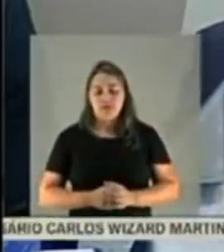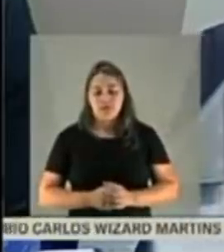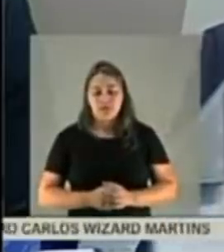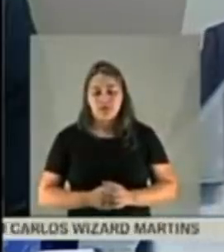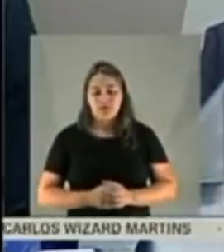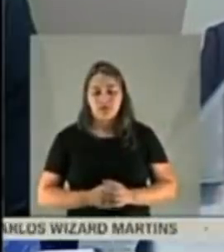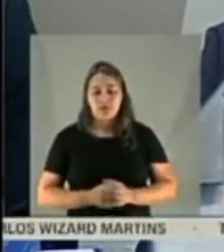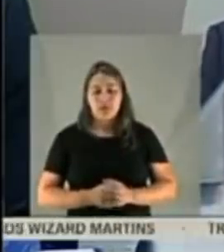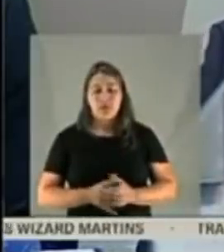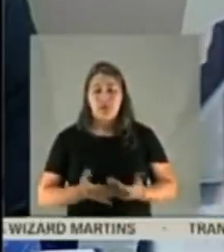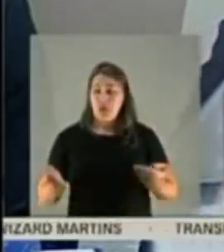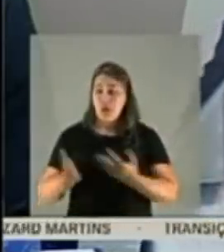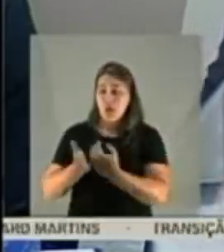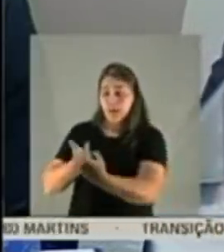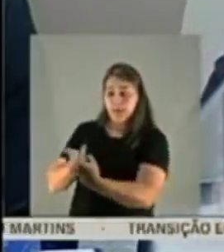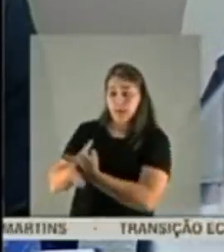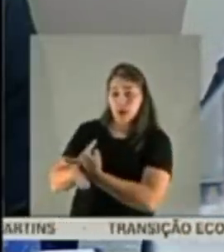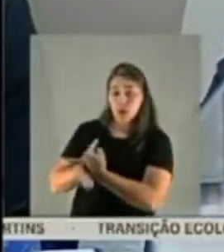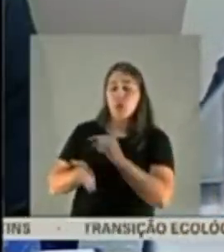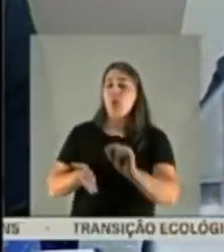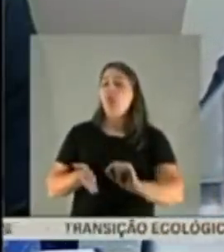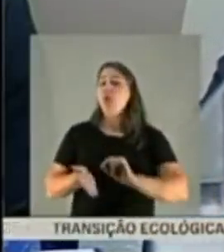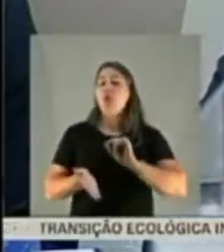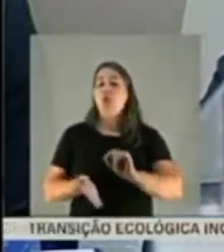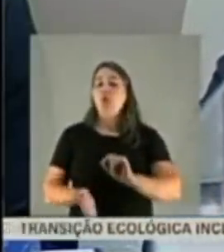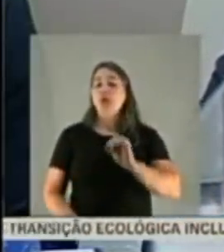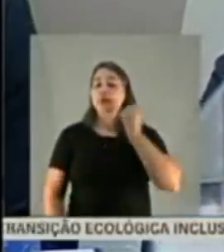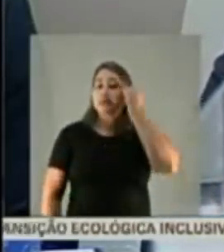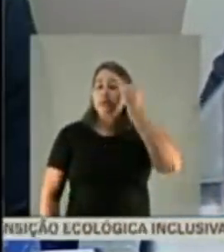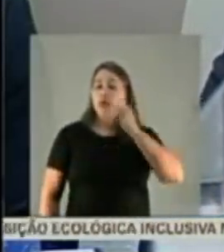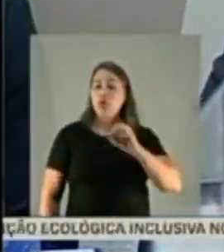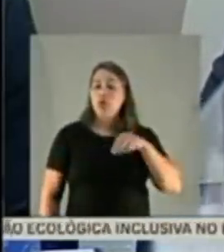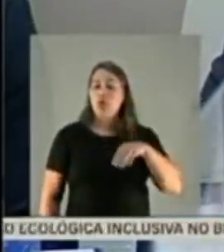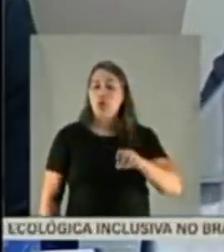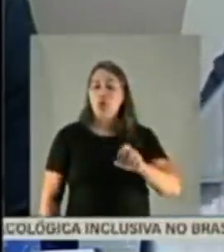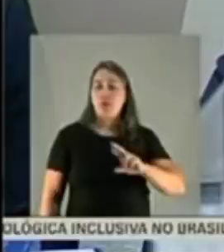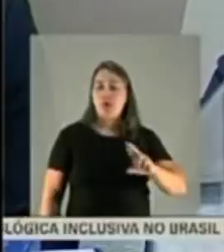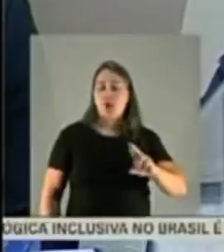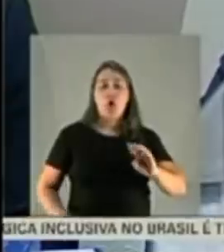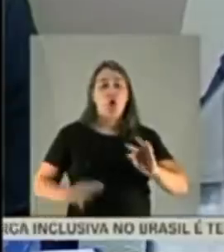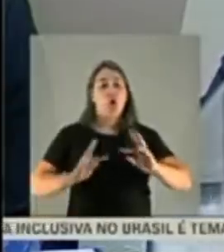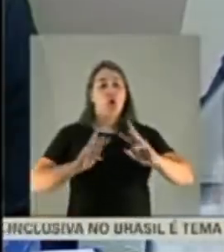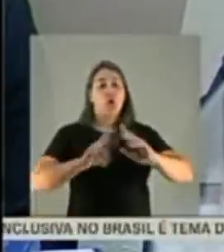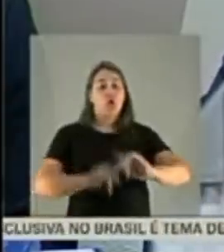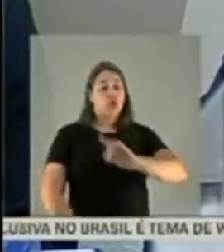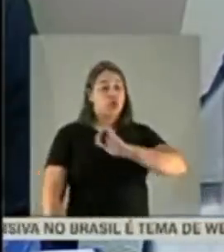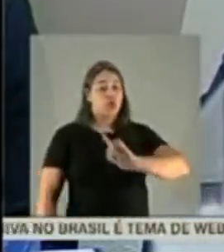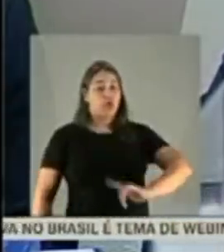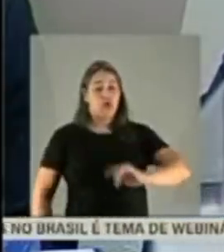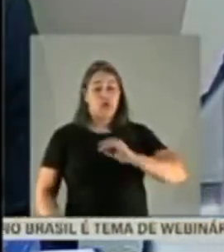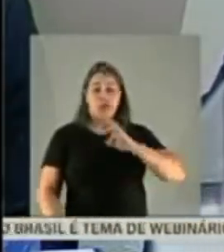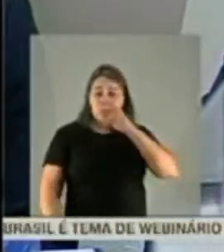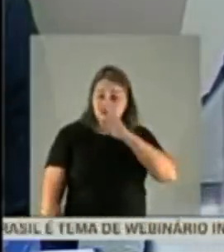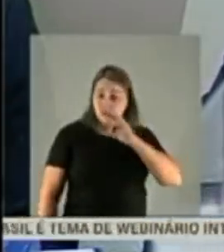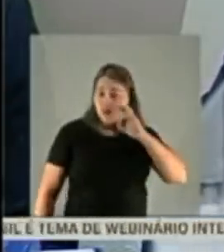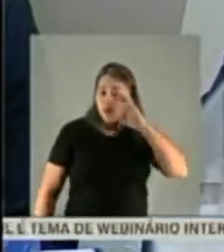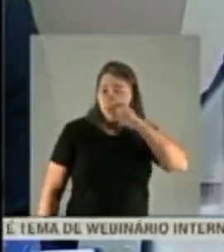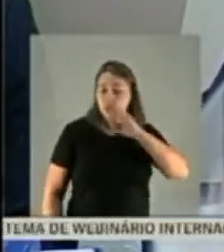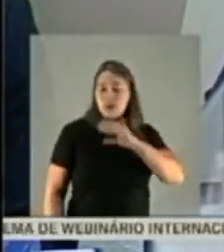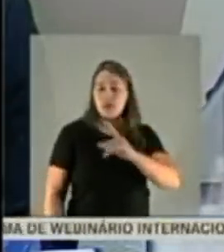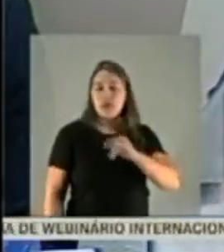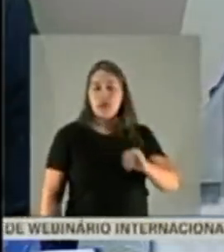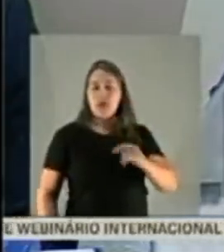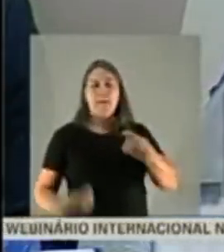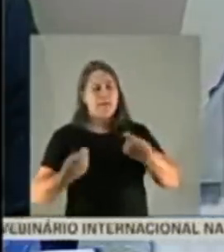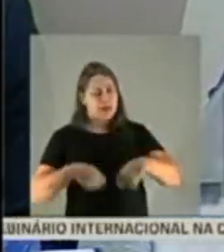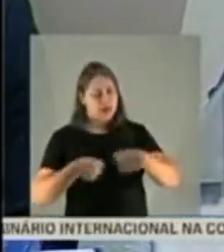à indagação do senador Omar Aziz. Todos os governadores investigados pela CPI mereciam